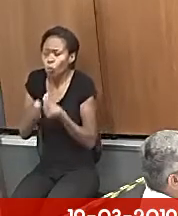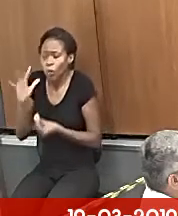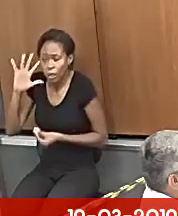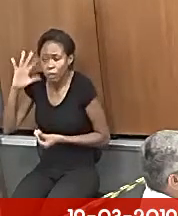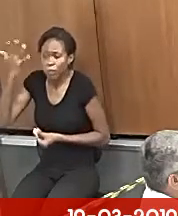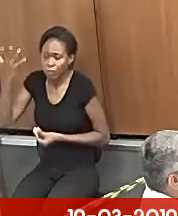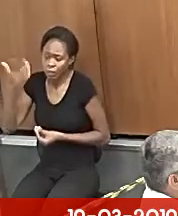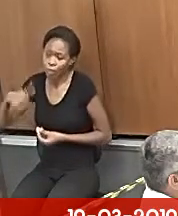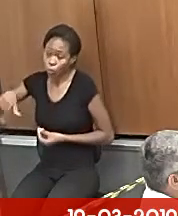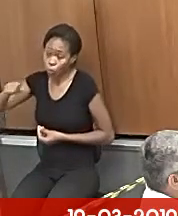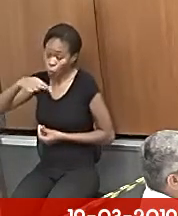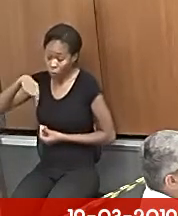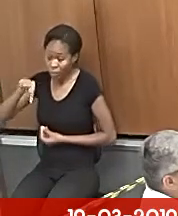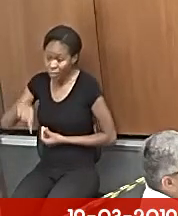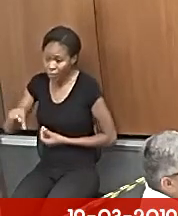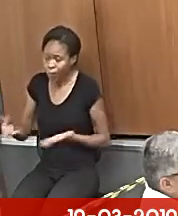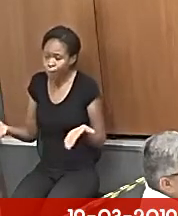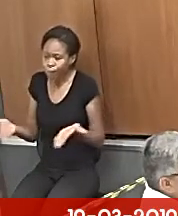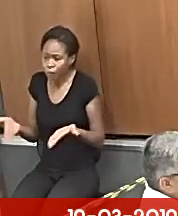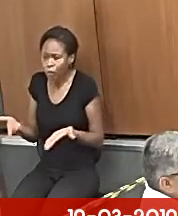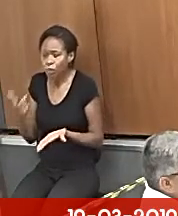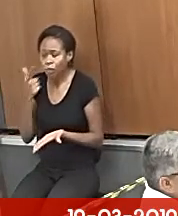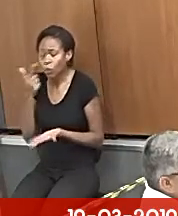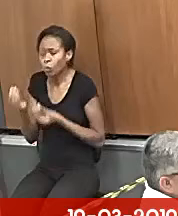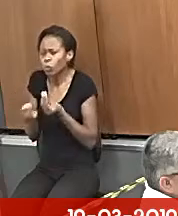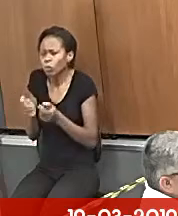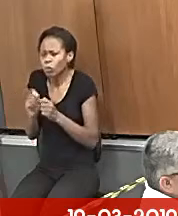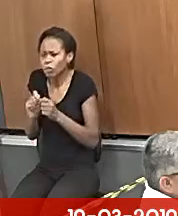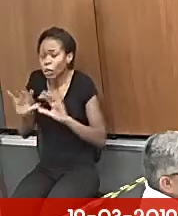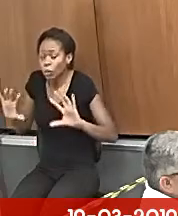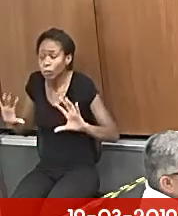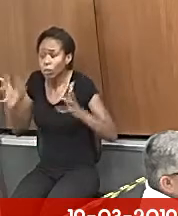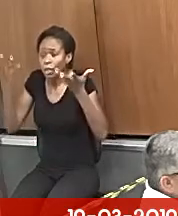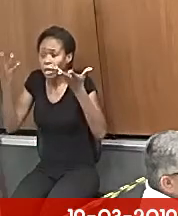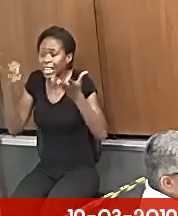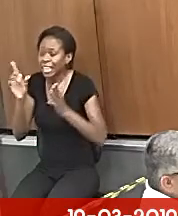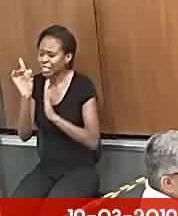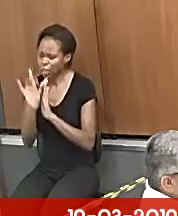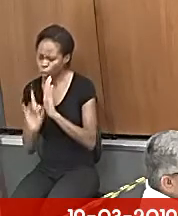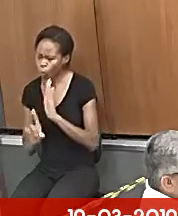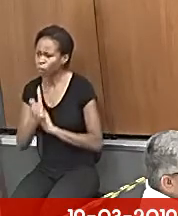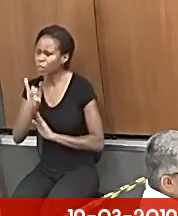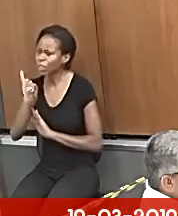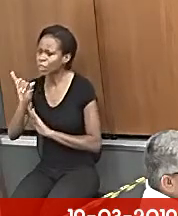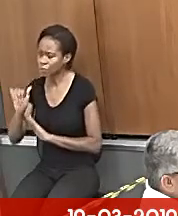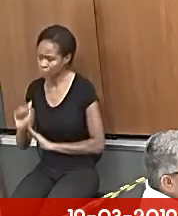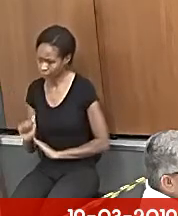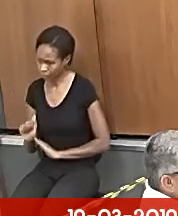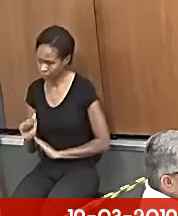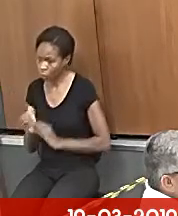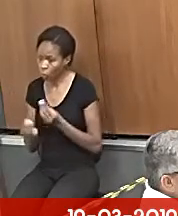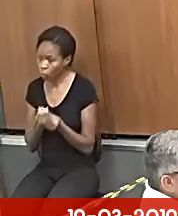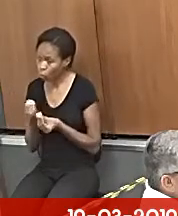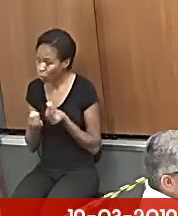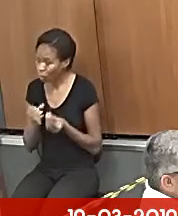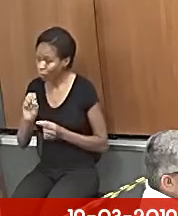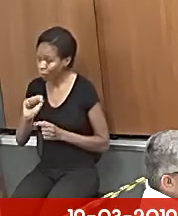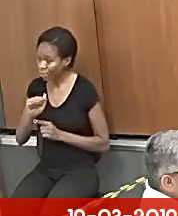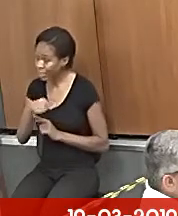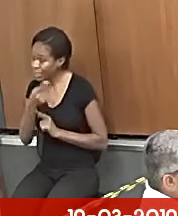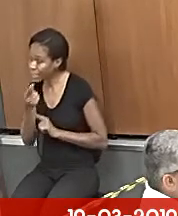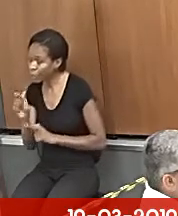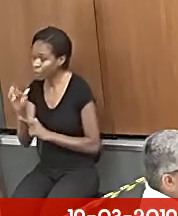fazer para cada uma dessas datas como comemorar como nós vamos curtir o som rafael que ano passado recebeu 7